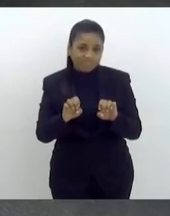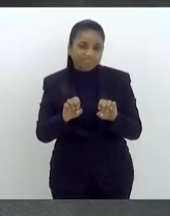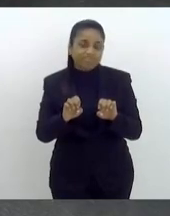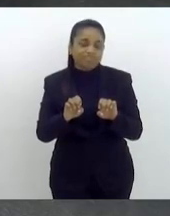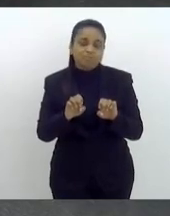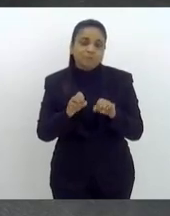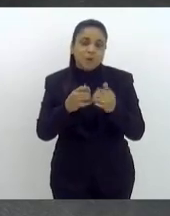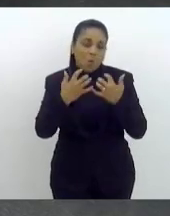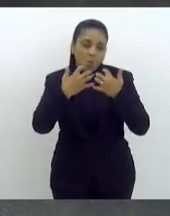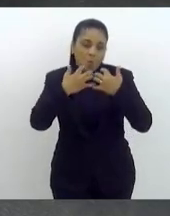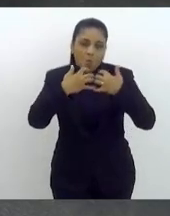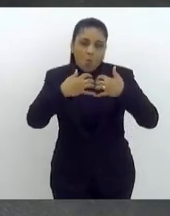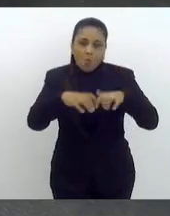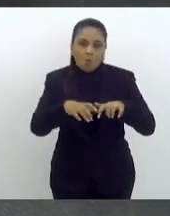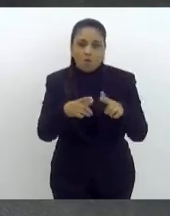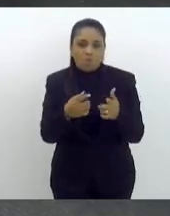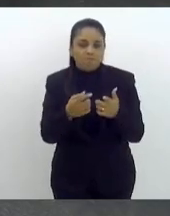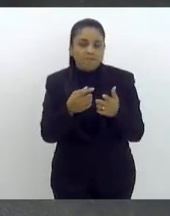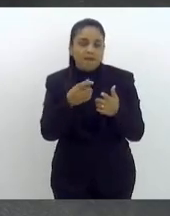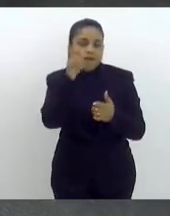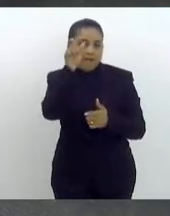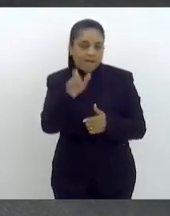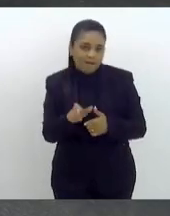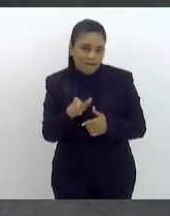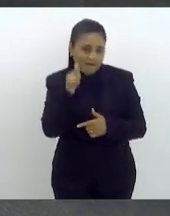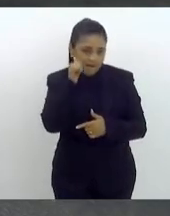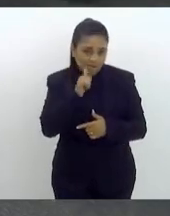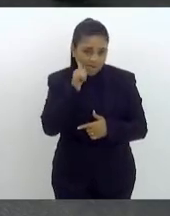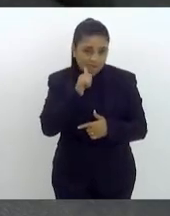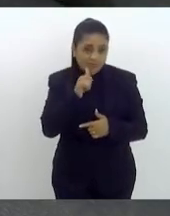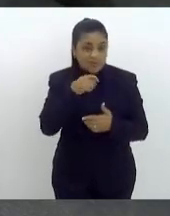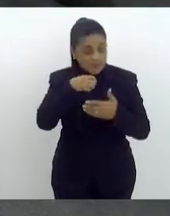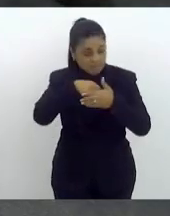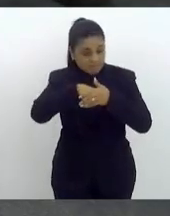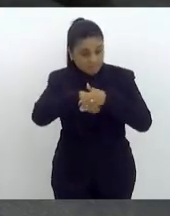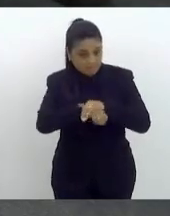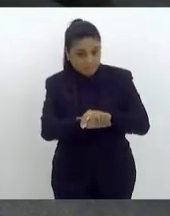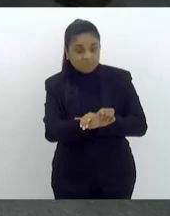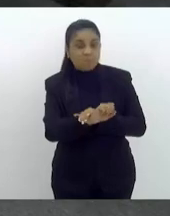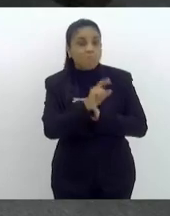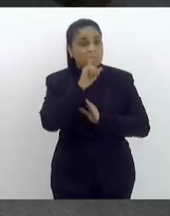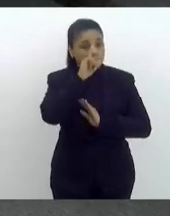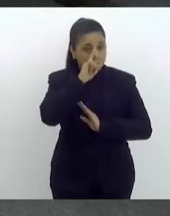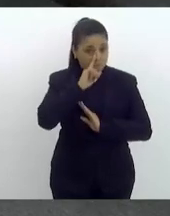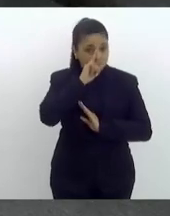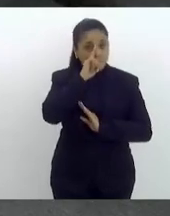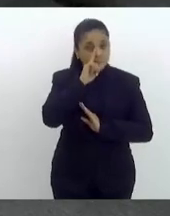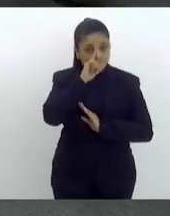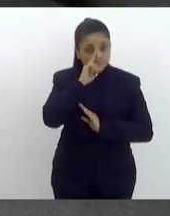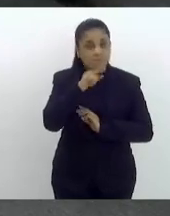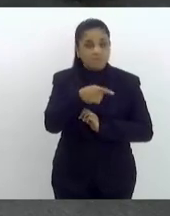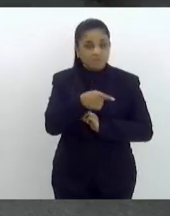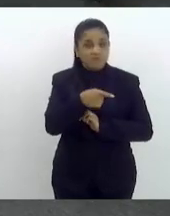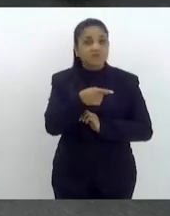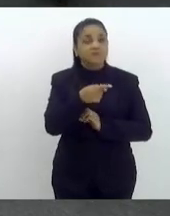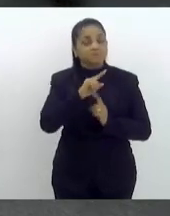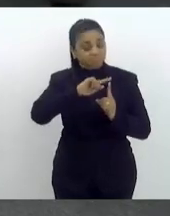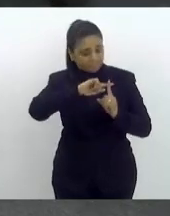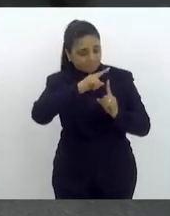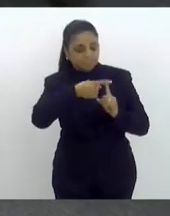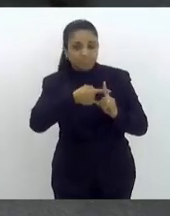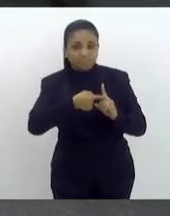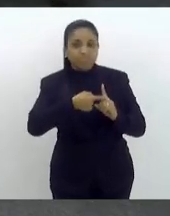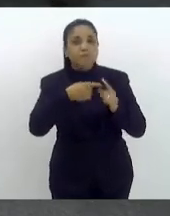adequada e qualificada as nossas mulheres e é uma maternidade de alto risco ou seja essas gestantes precisam